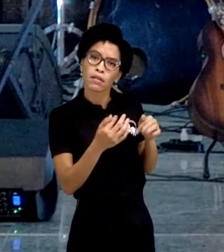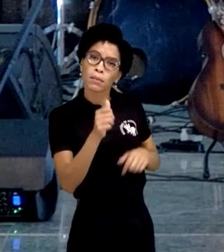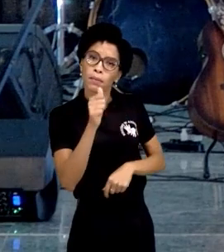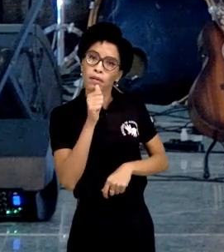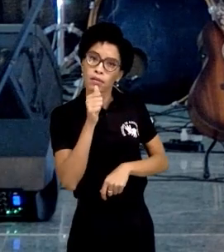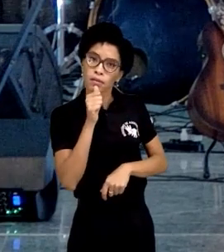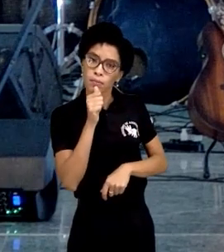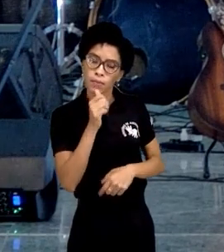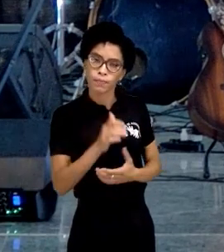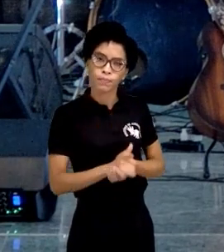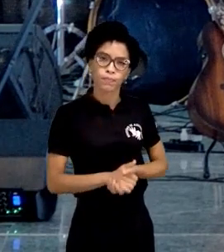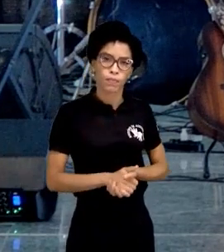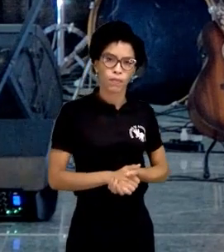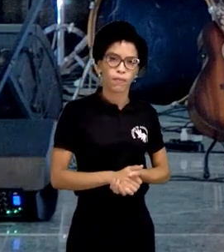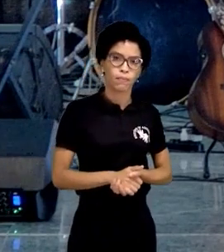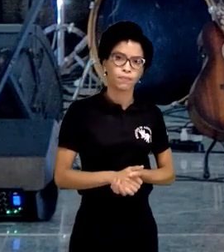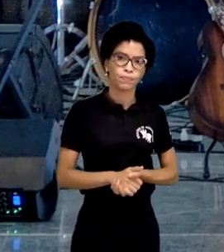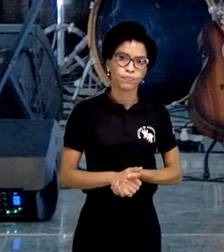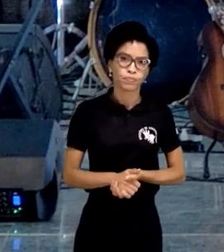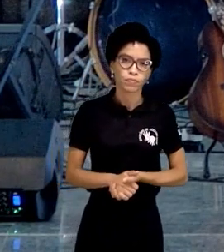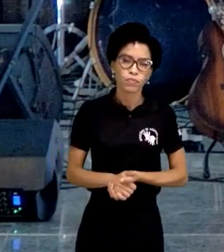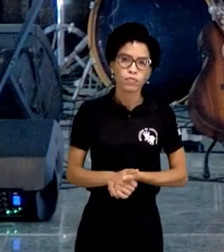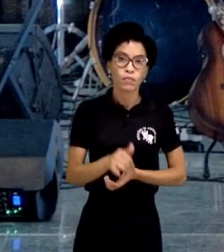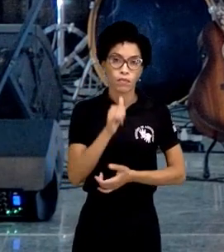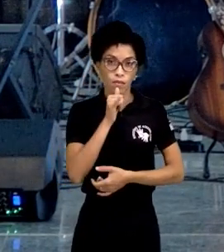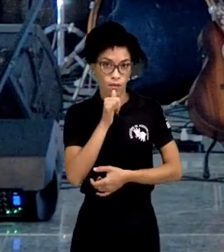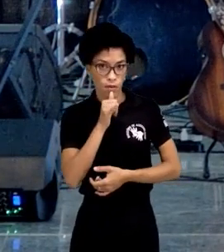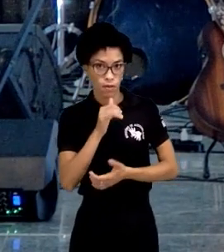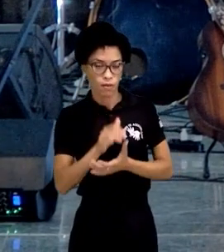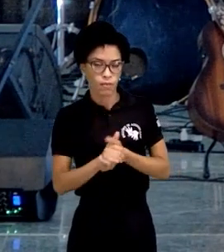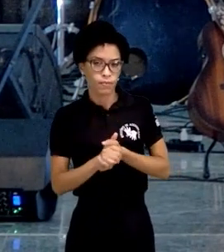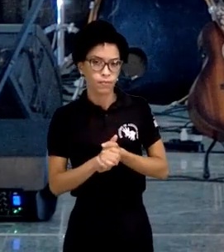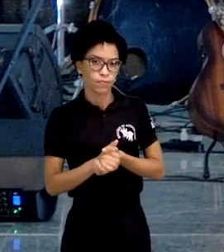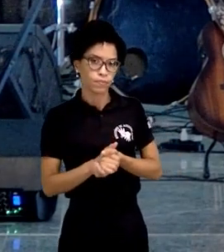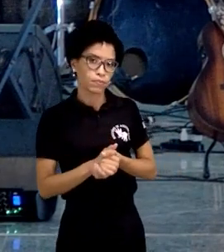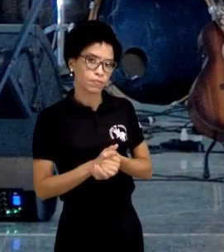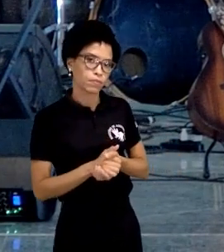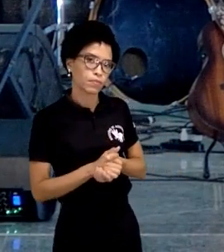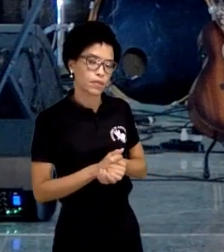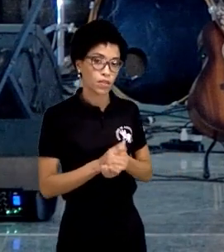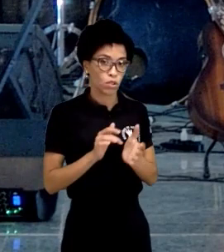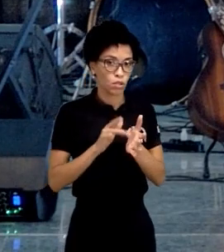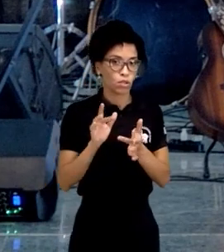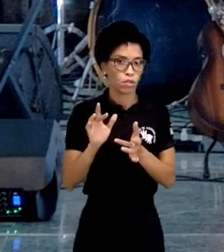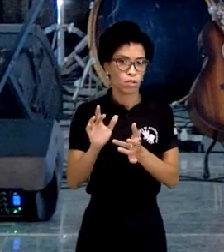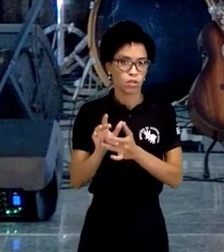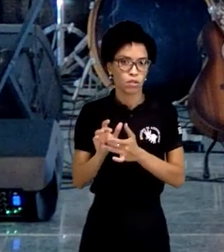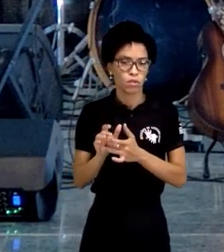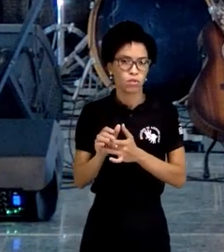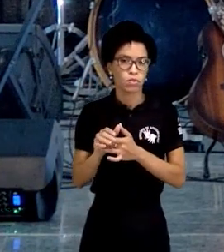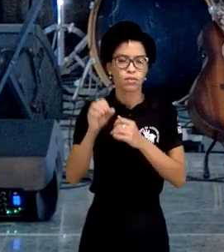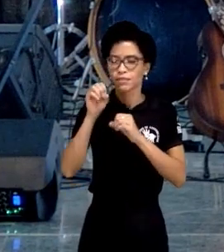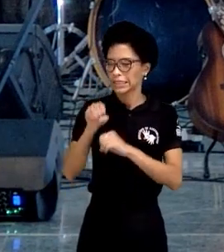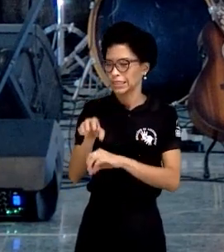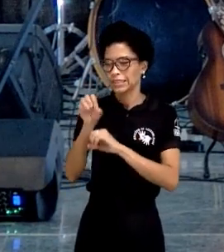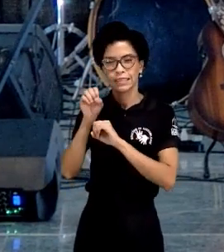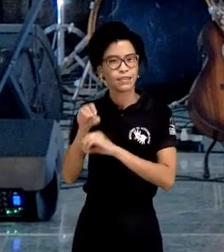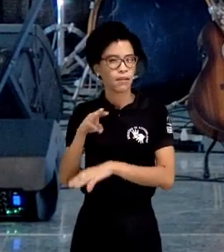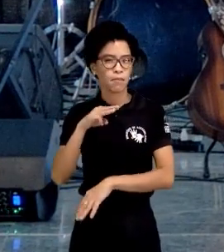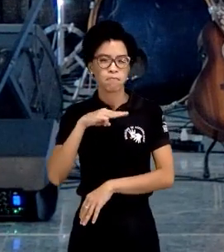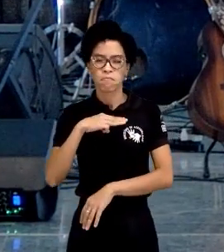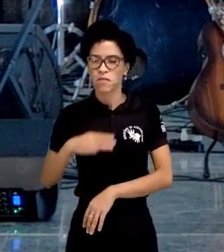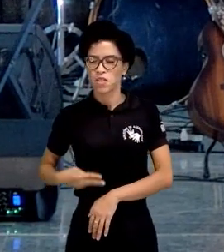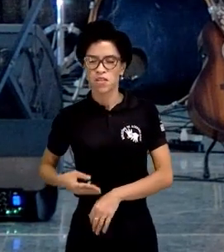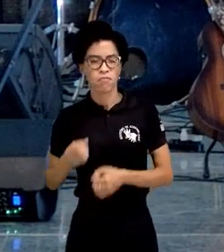né? Jesus era muito pedagógico, ele era realmente um grande mestre. Ele pegava elementos da época, elementos muito